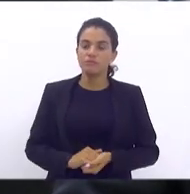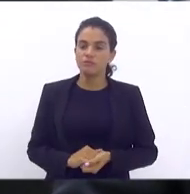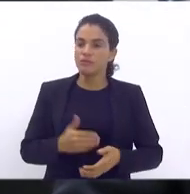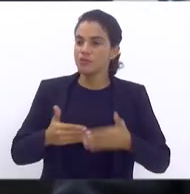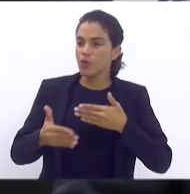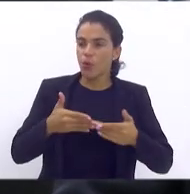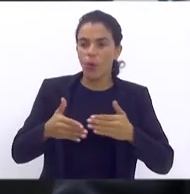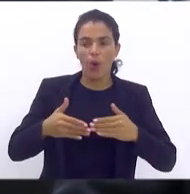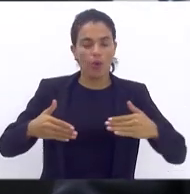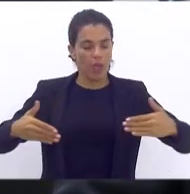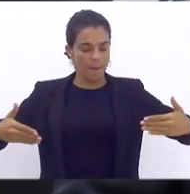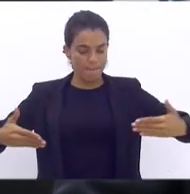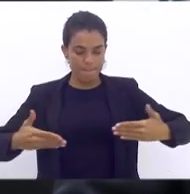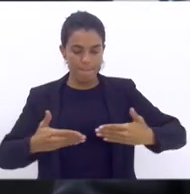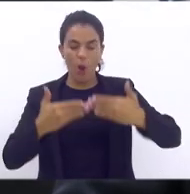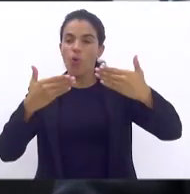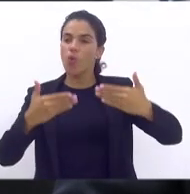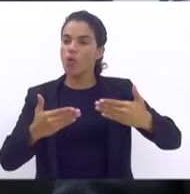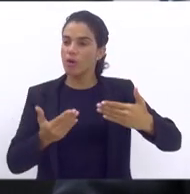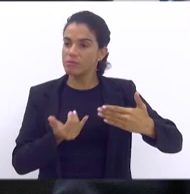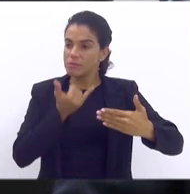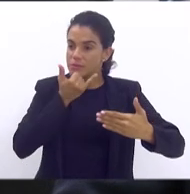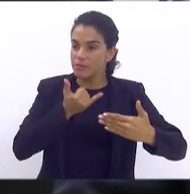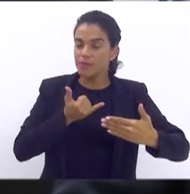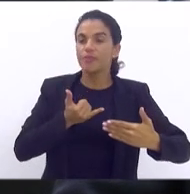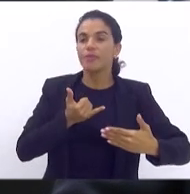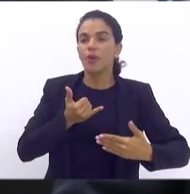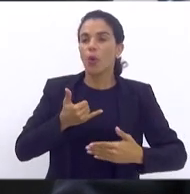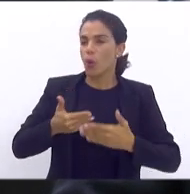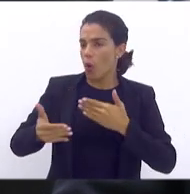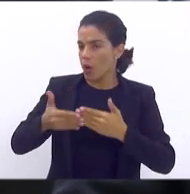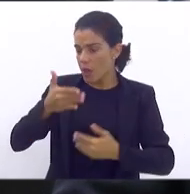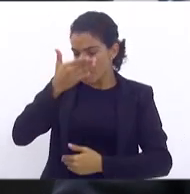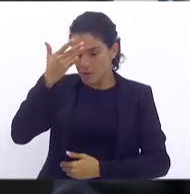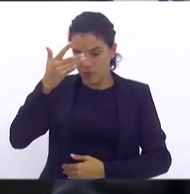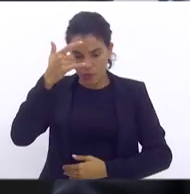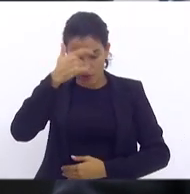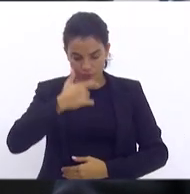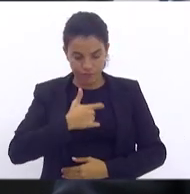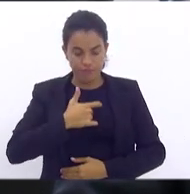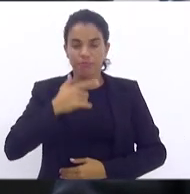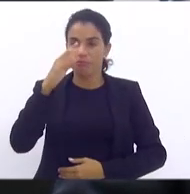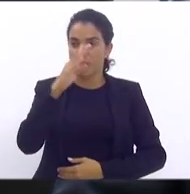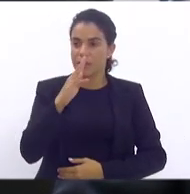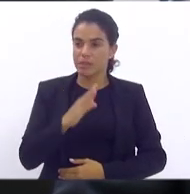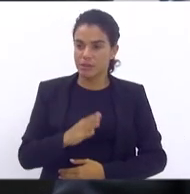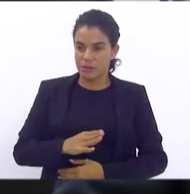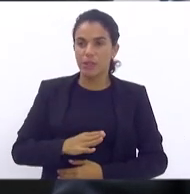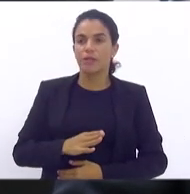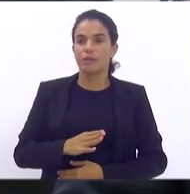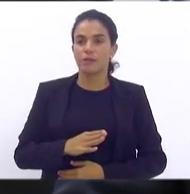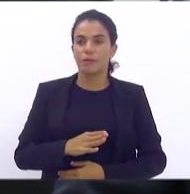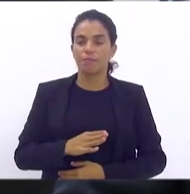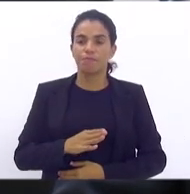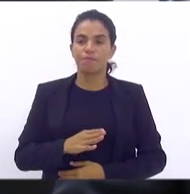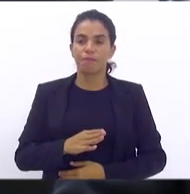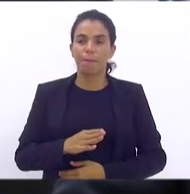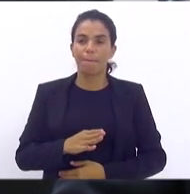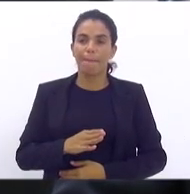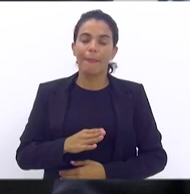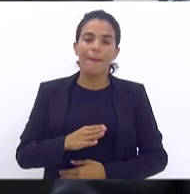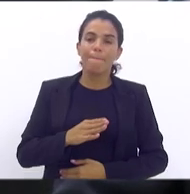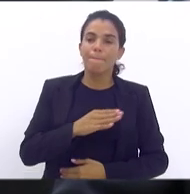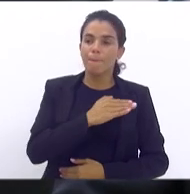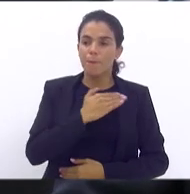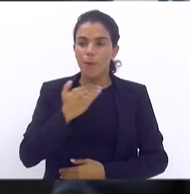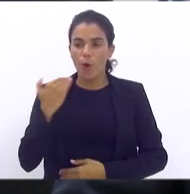acidente marítimo ou incidente de navegação, no qual tem a pessoa física brasileira, né, perdido a vida,